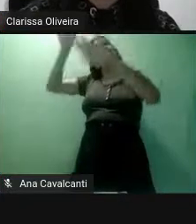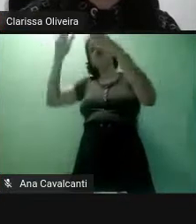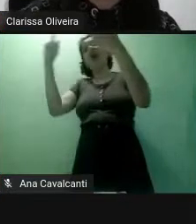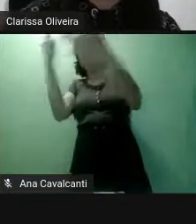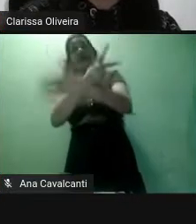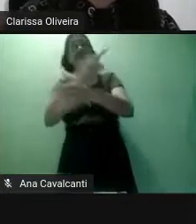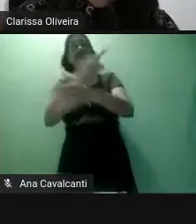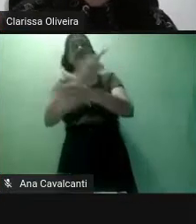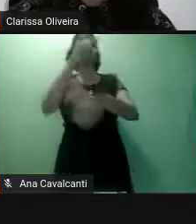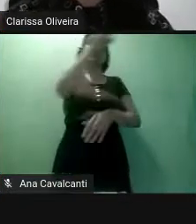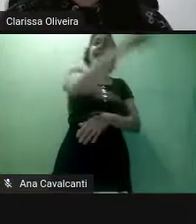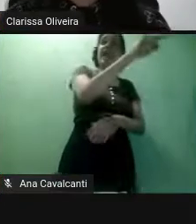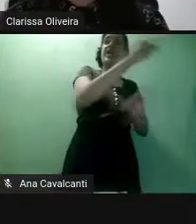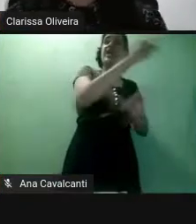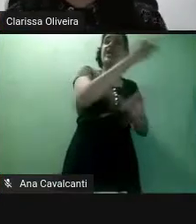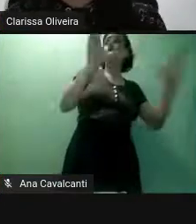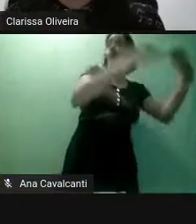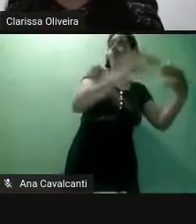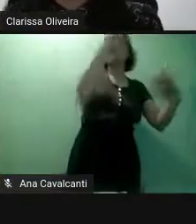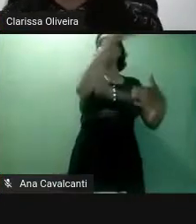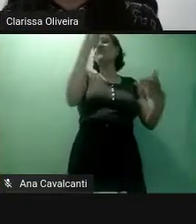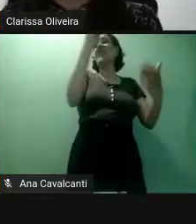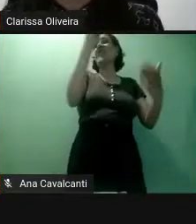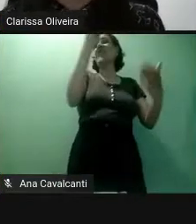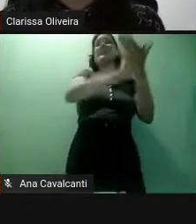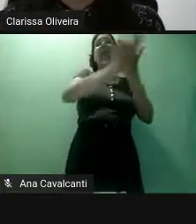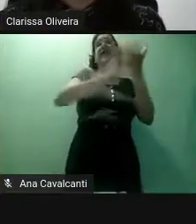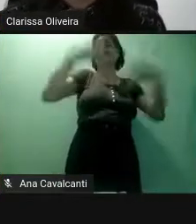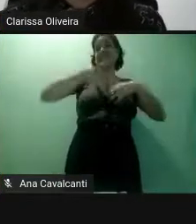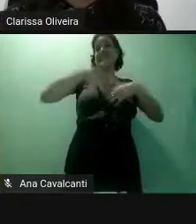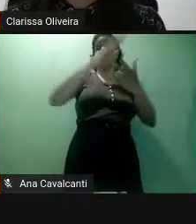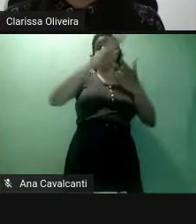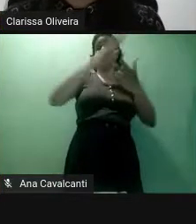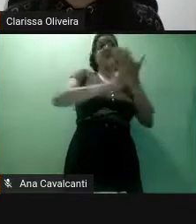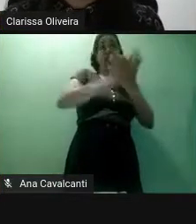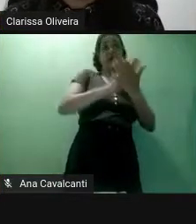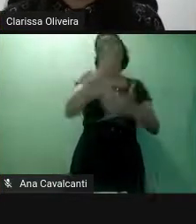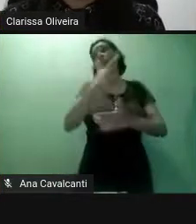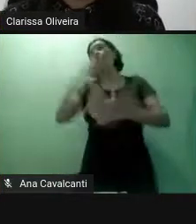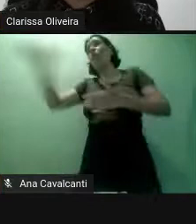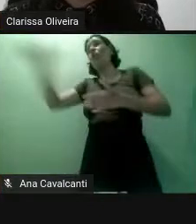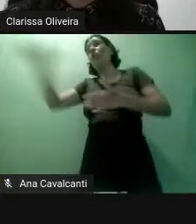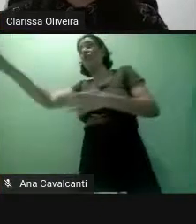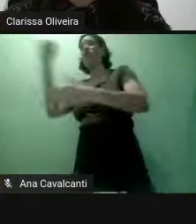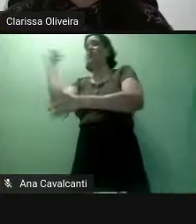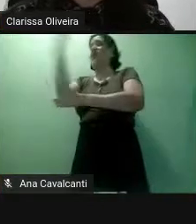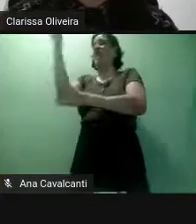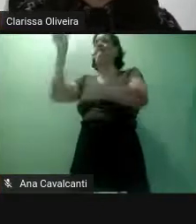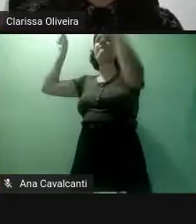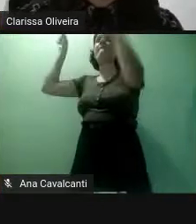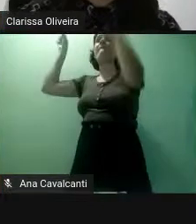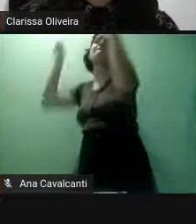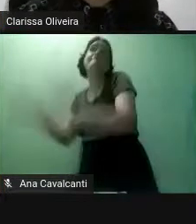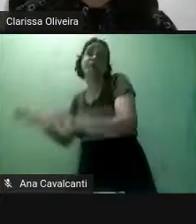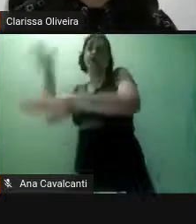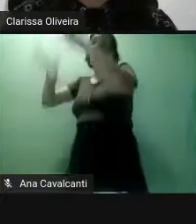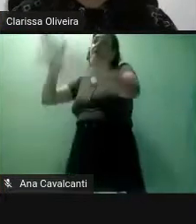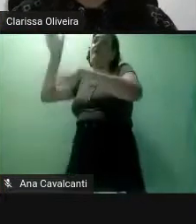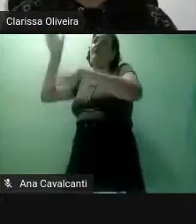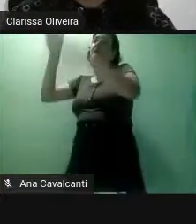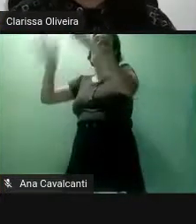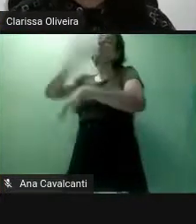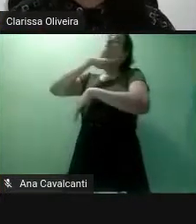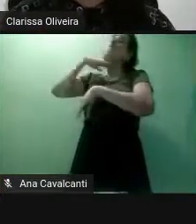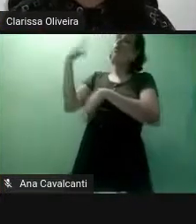vão ter nada e há aqueles que podem agravar, indo para o óbito ou tendo consequências gravíssimas